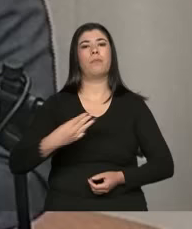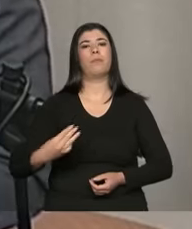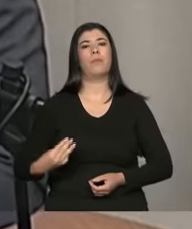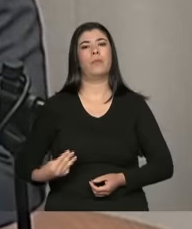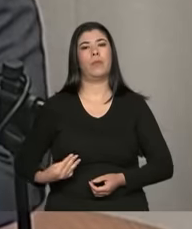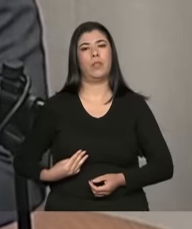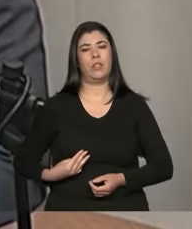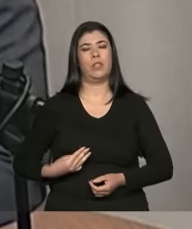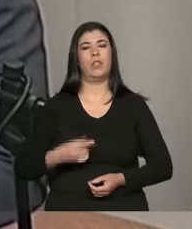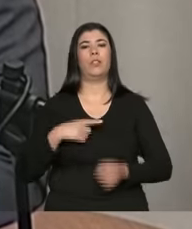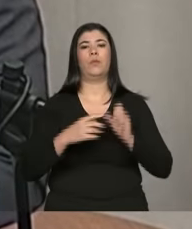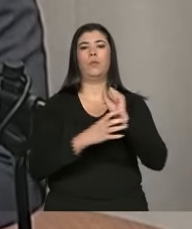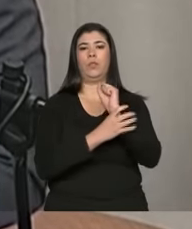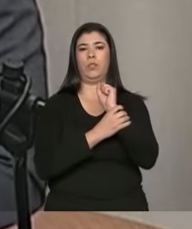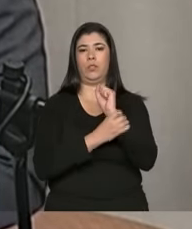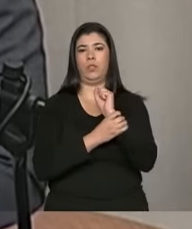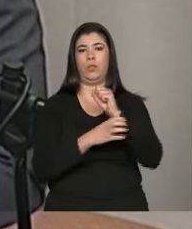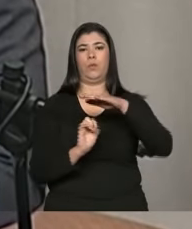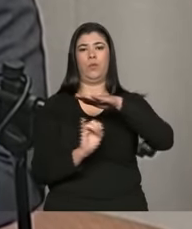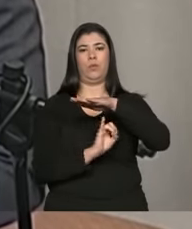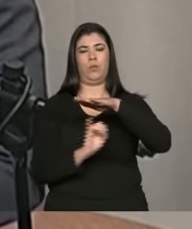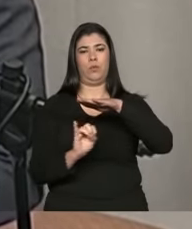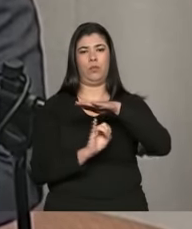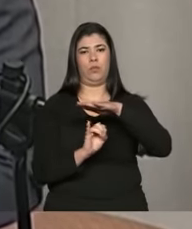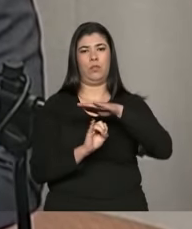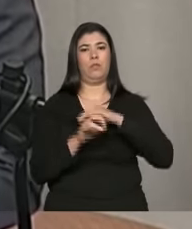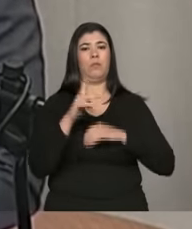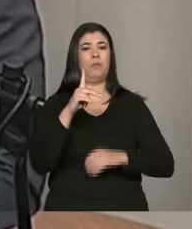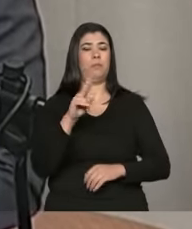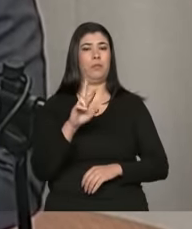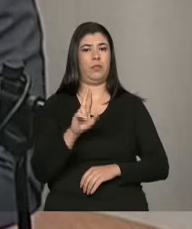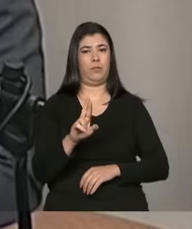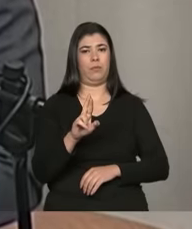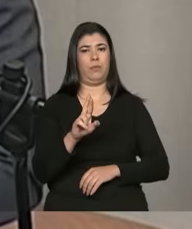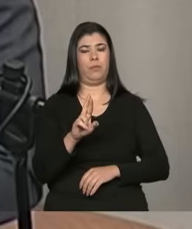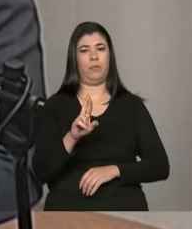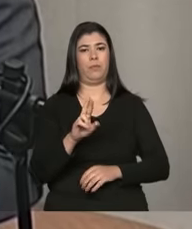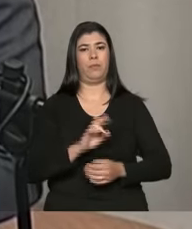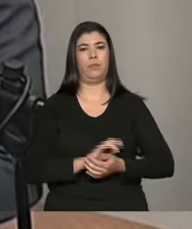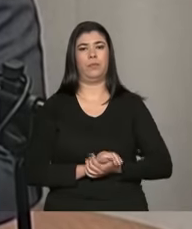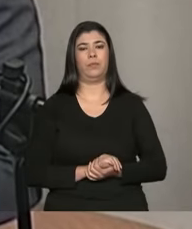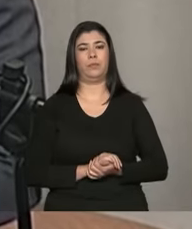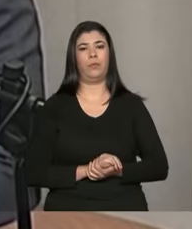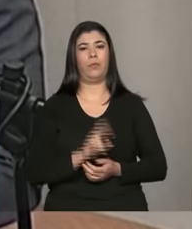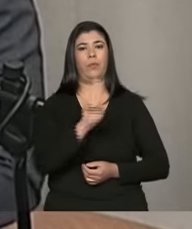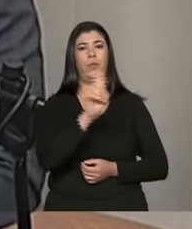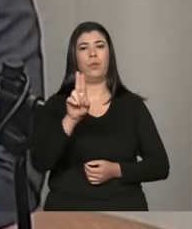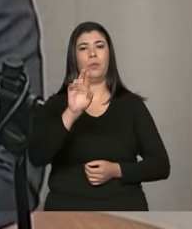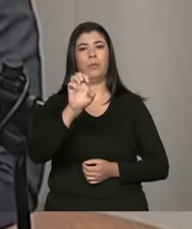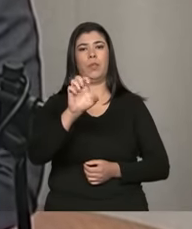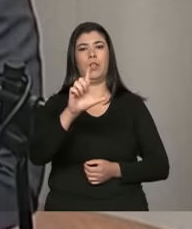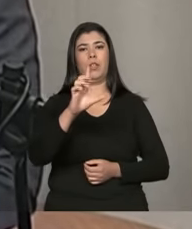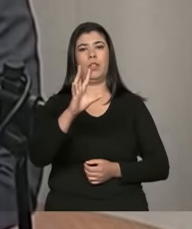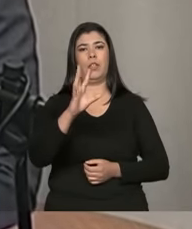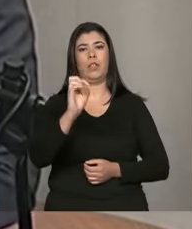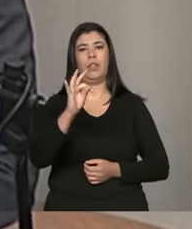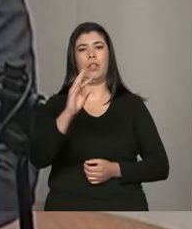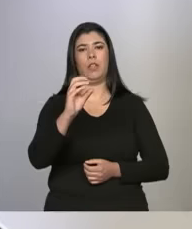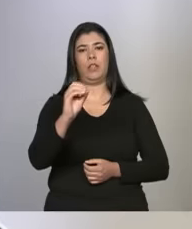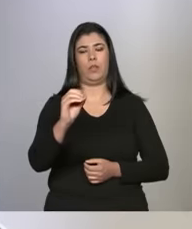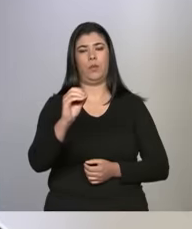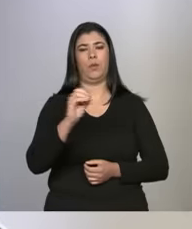do gabinete de segurança institucional da presidência da república José elito Carvalho